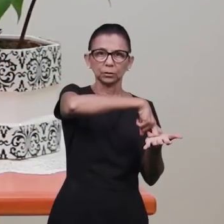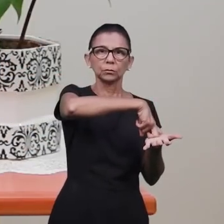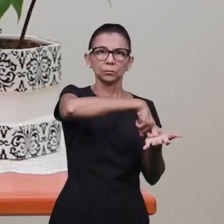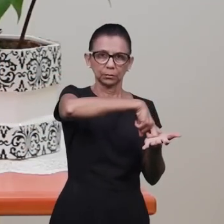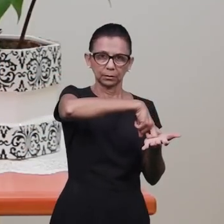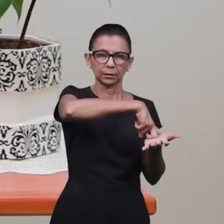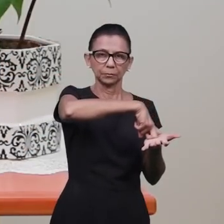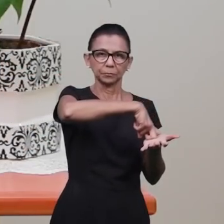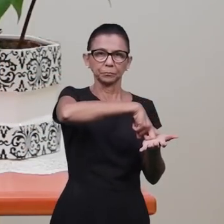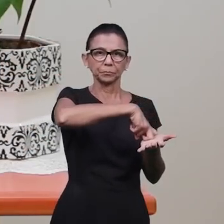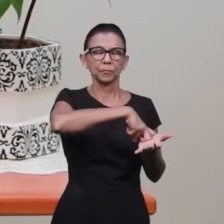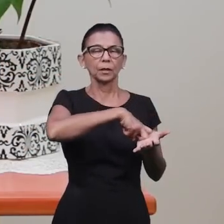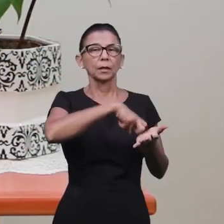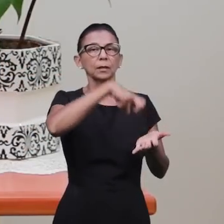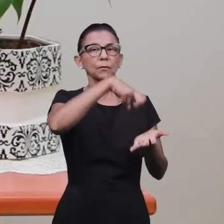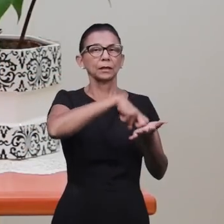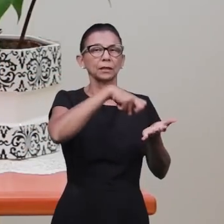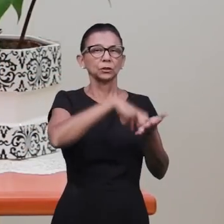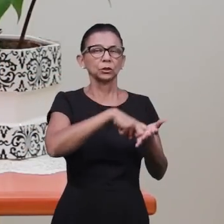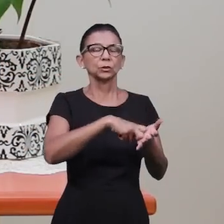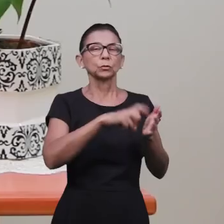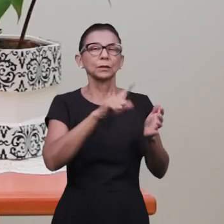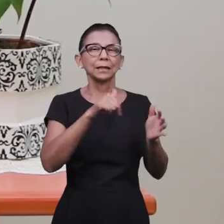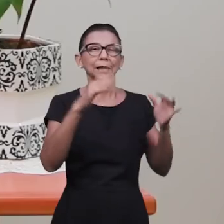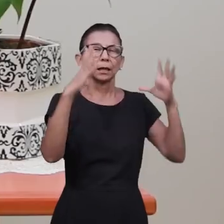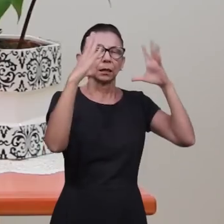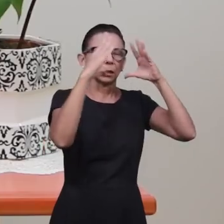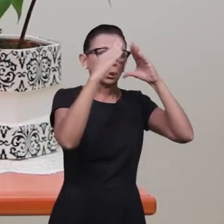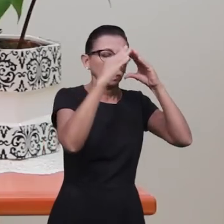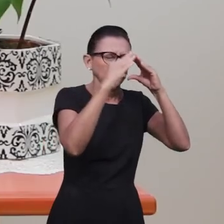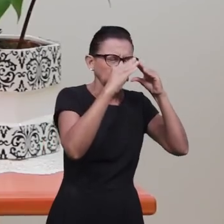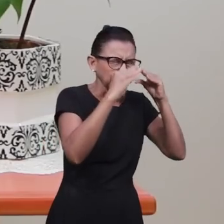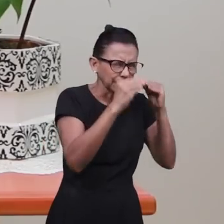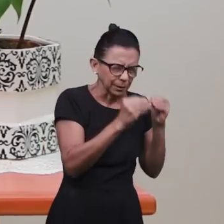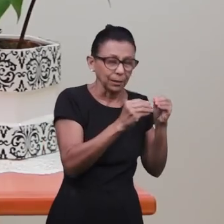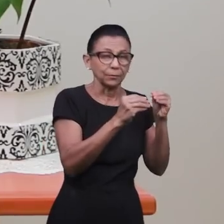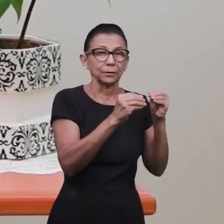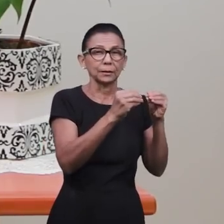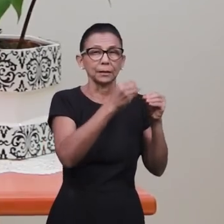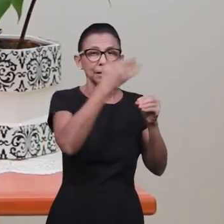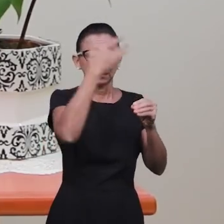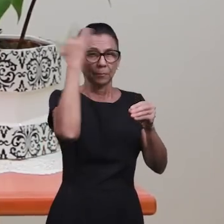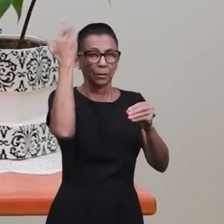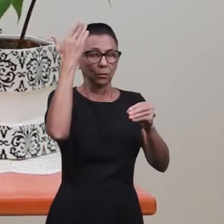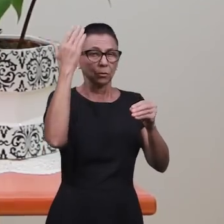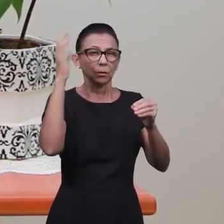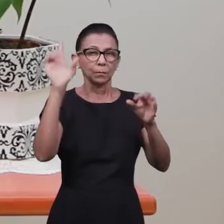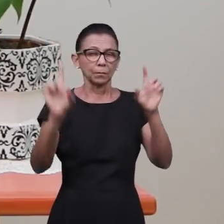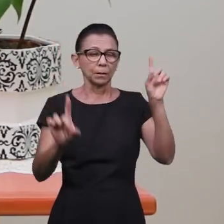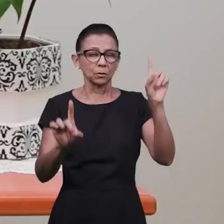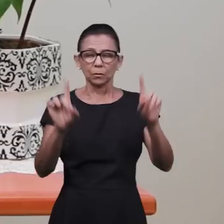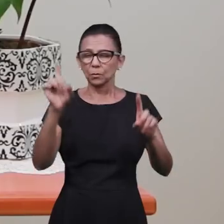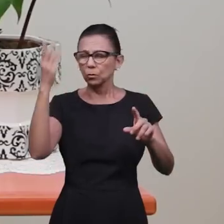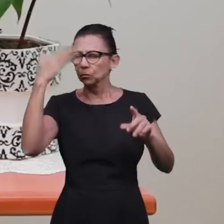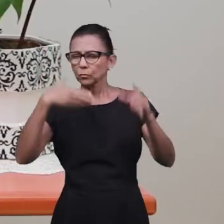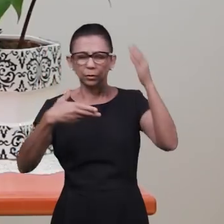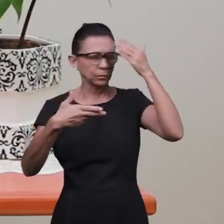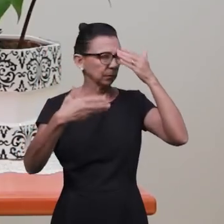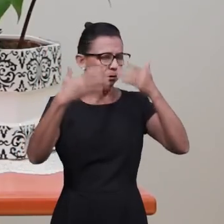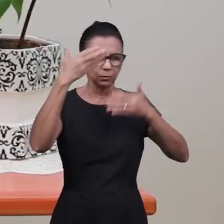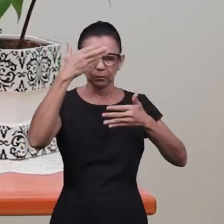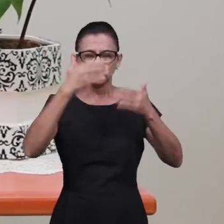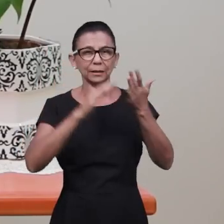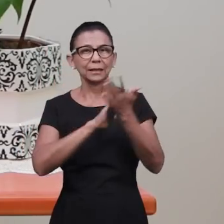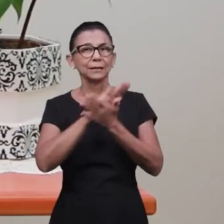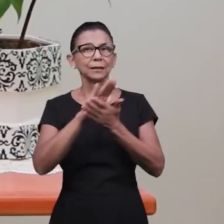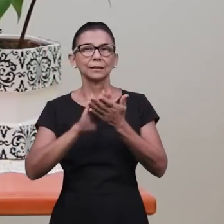entraram ali na casa do noivo, que representa a eternidade, a casa estava toda